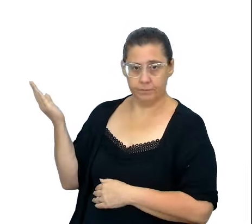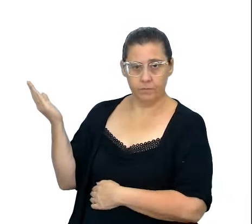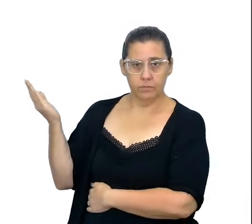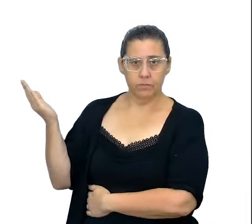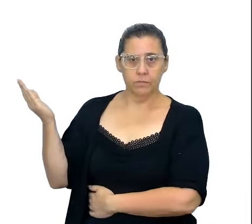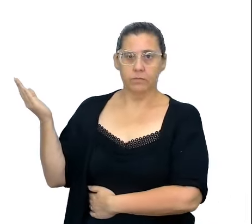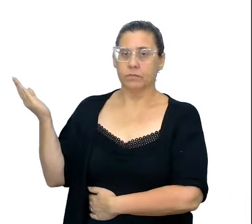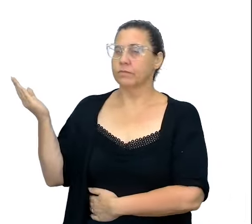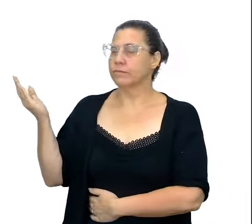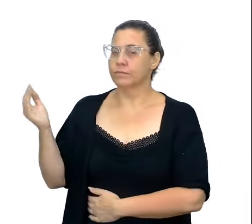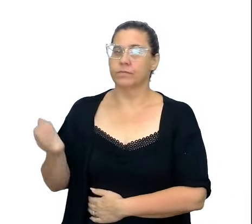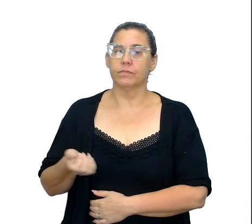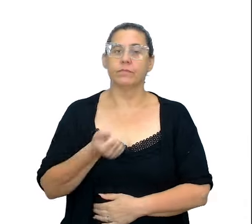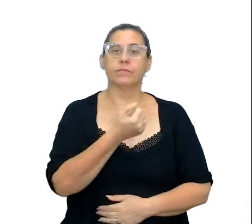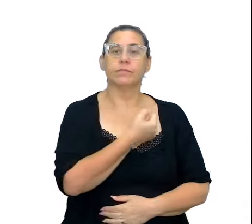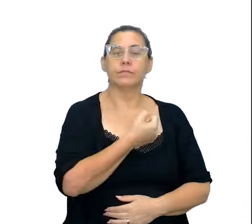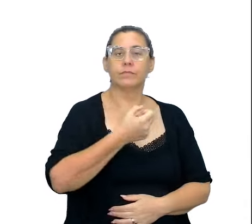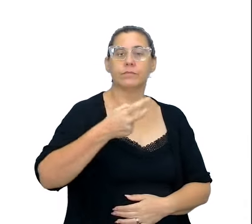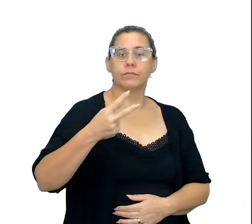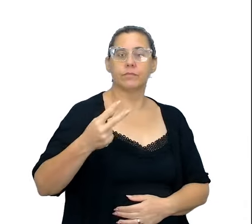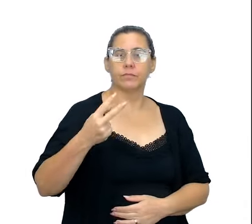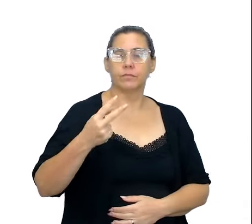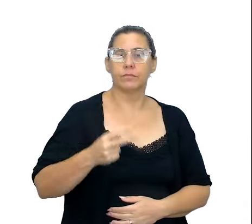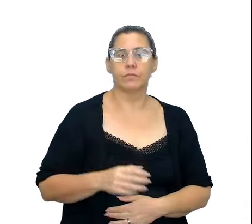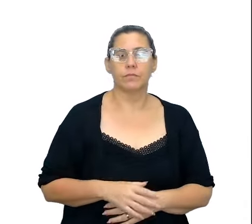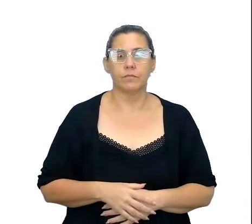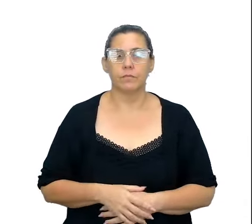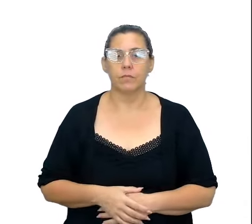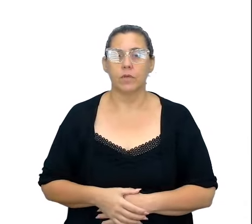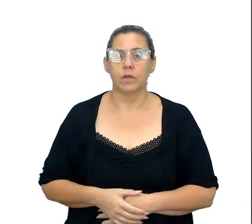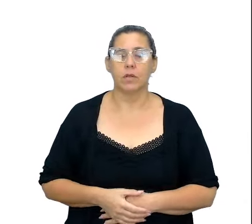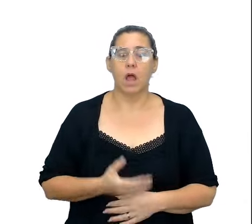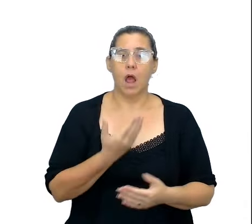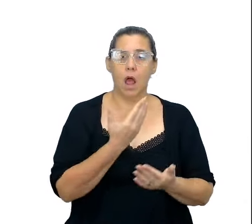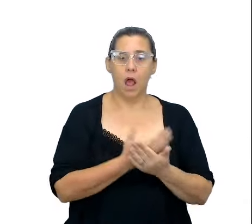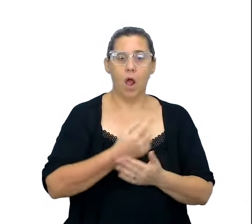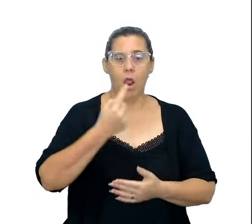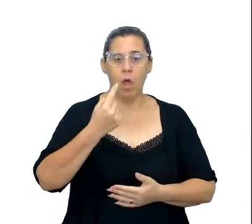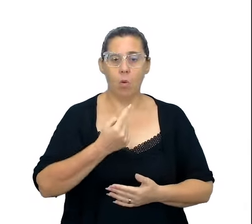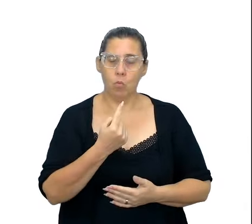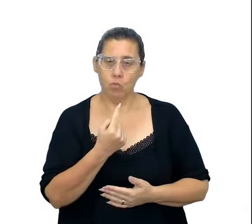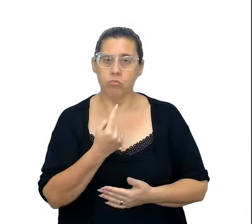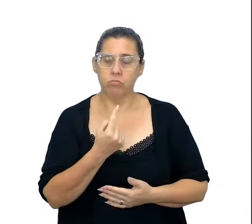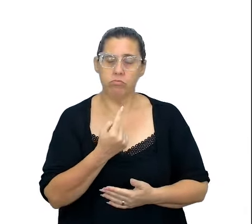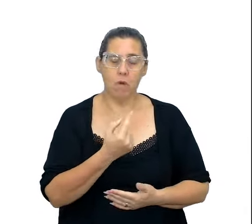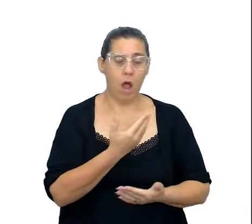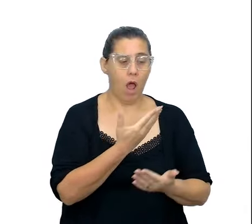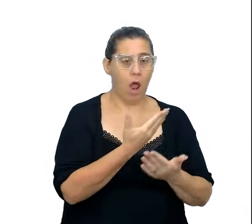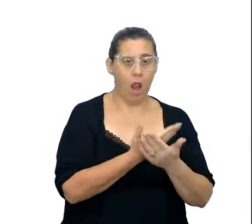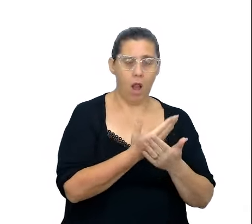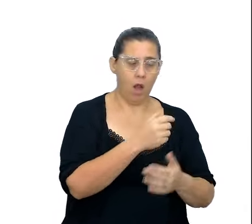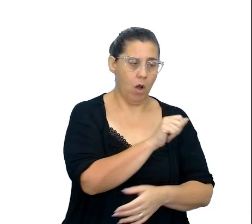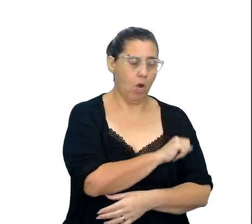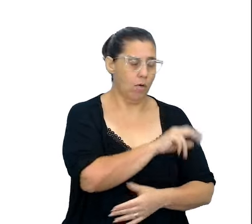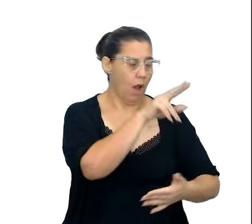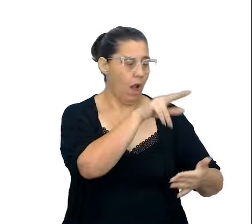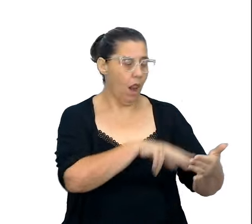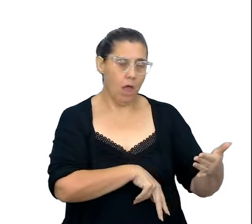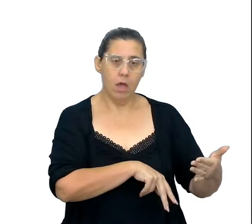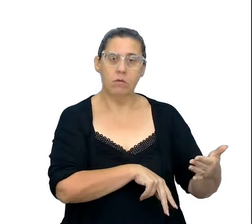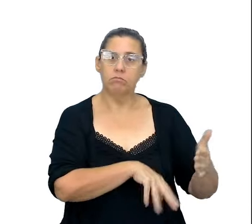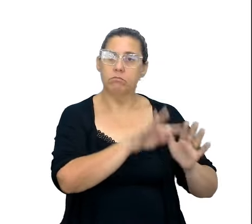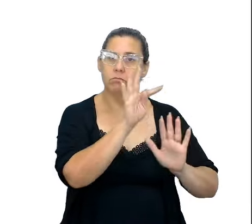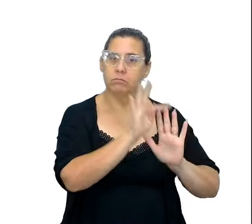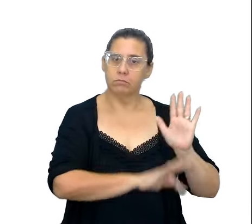de atividades 2, certo? Bom, na aula 1, o estudante vai, então, ler textos narrativos, tá? O